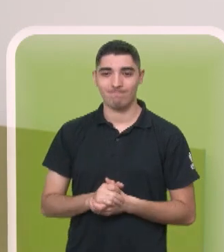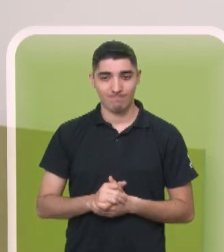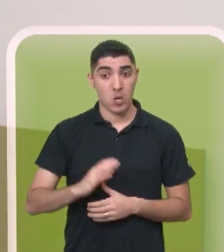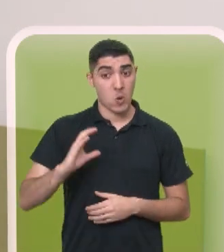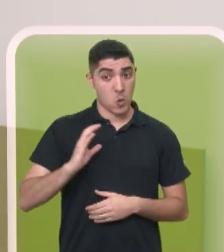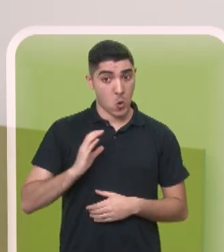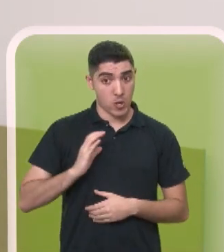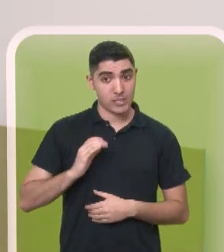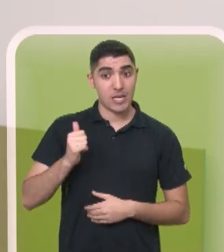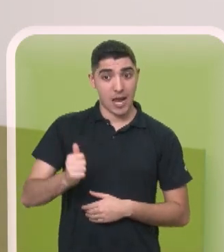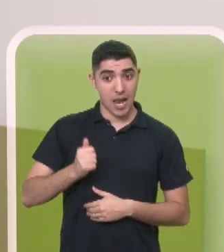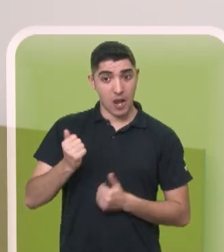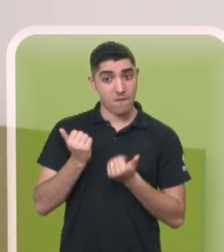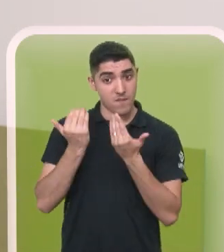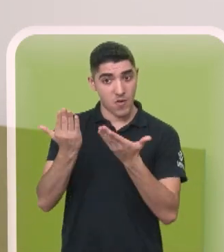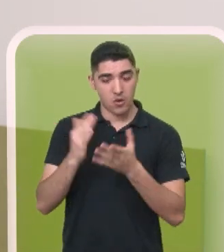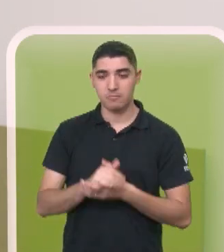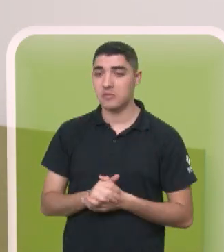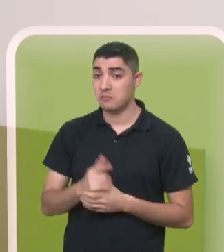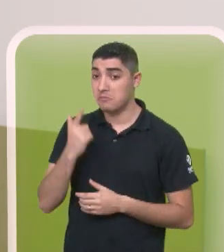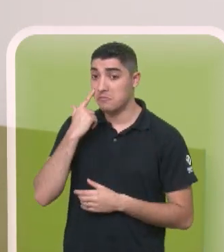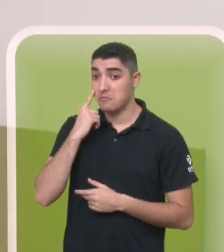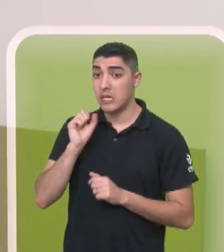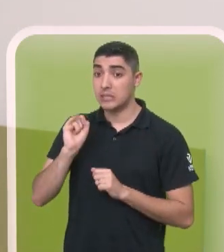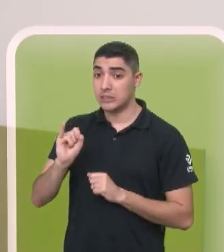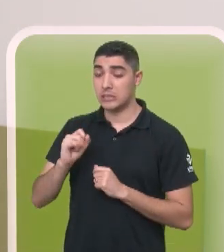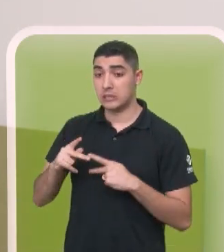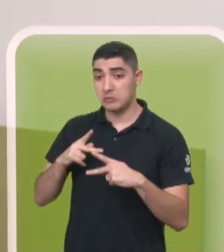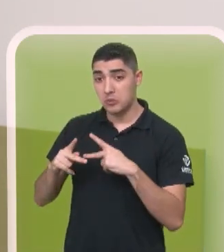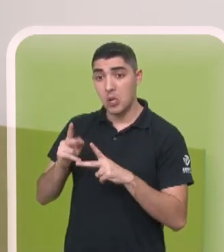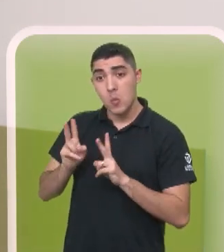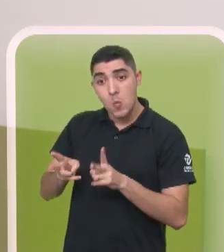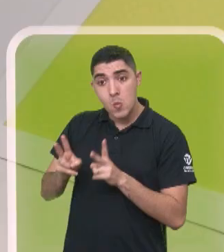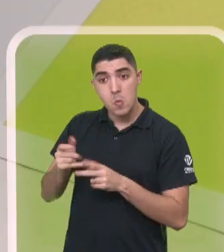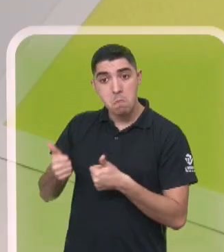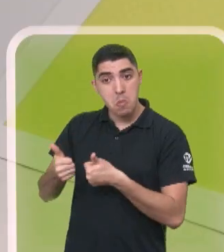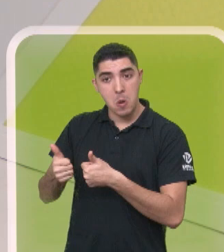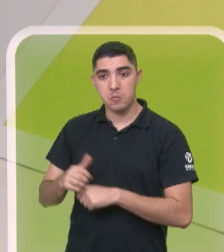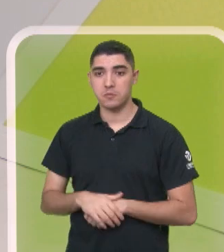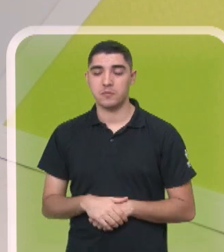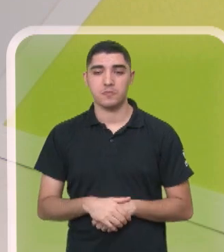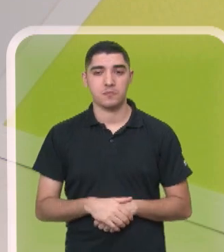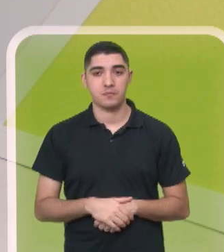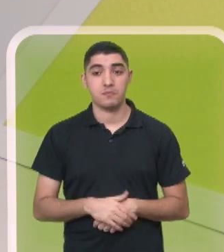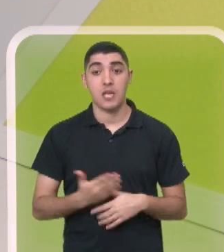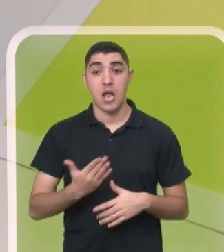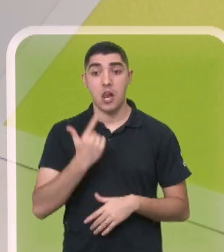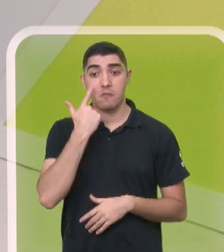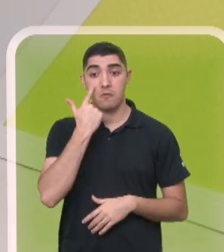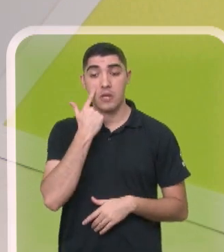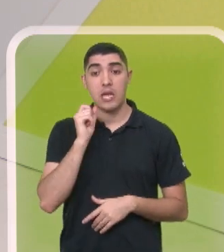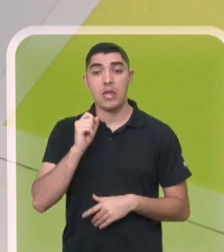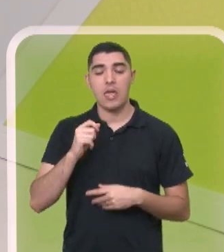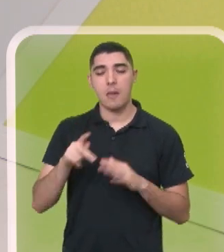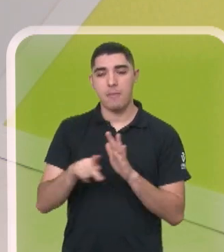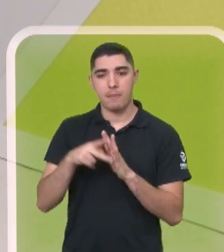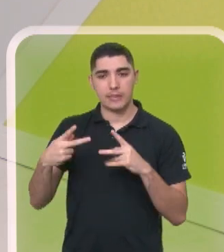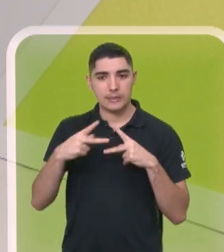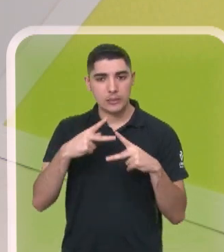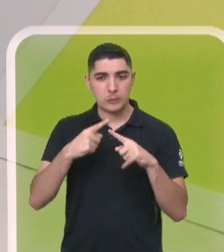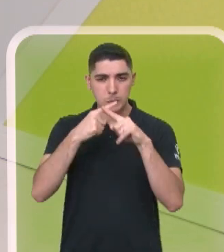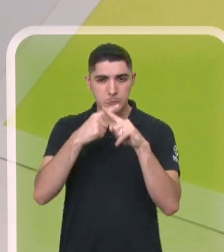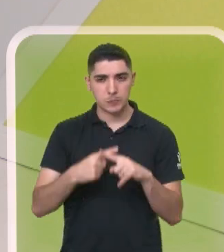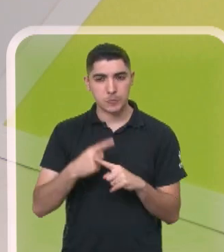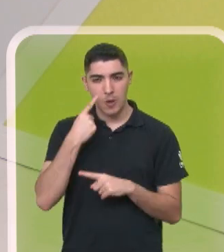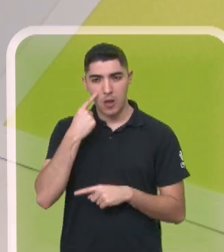realinhamento. Vamos ver se o São José consegue manter essa mesma pegada. Por falar em realinhamento, vamos ver os jogos do São José, a campanha do São José dentro